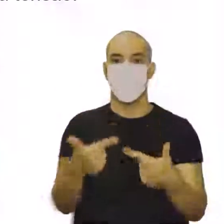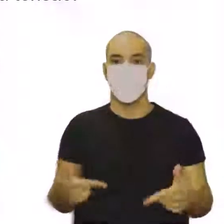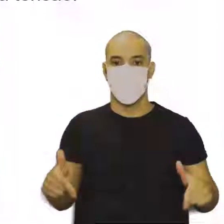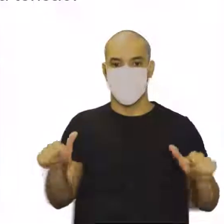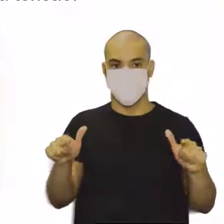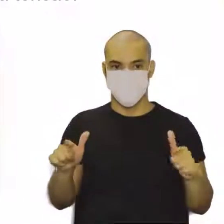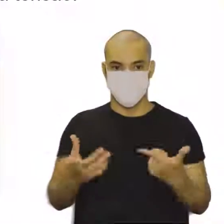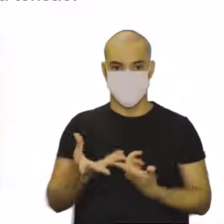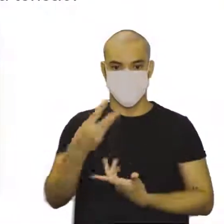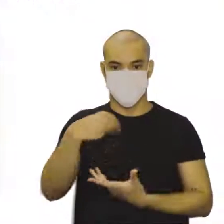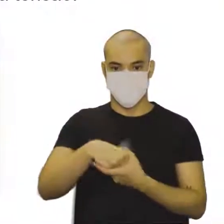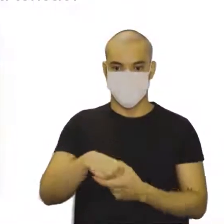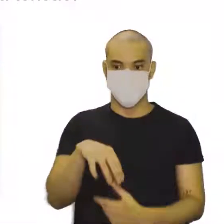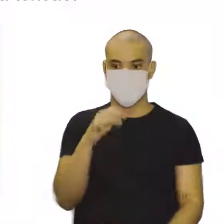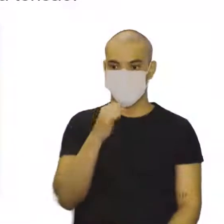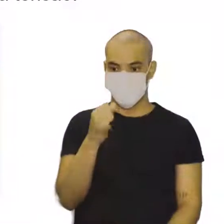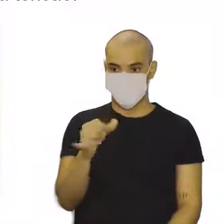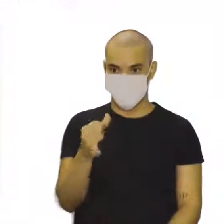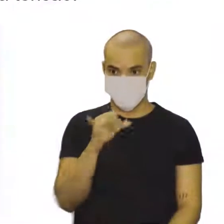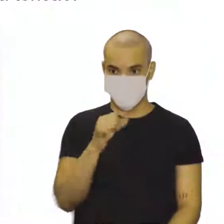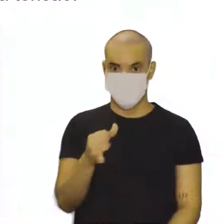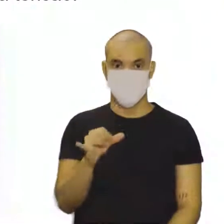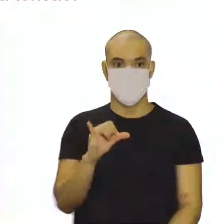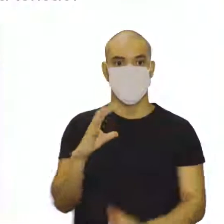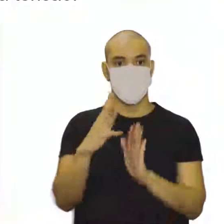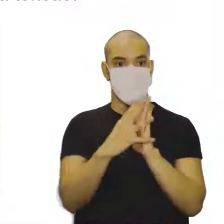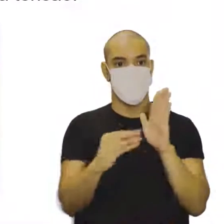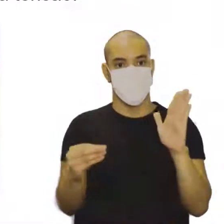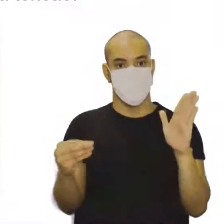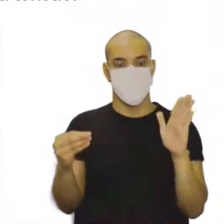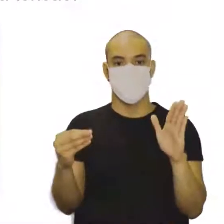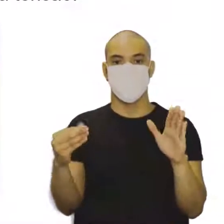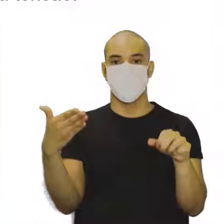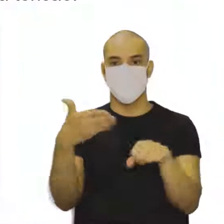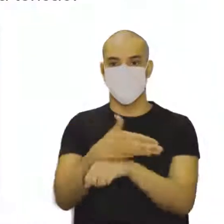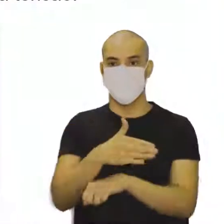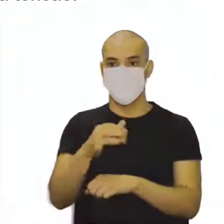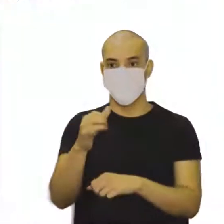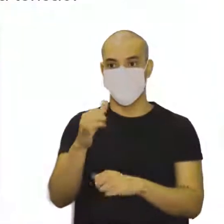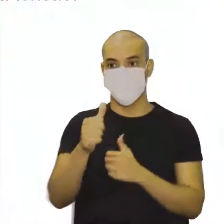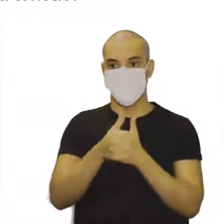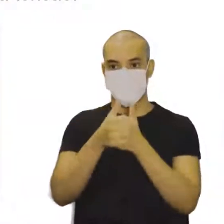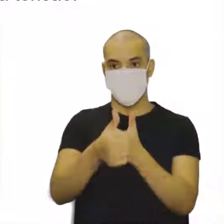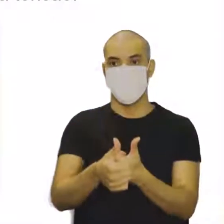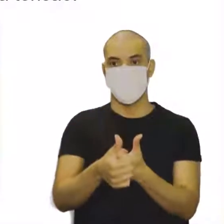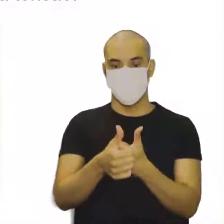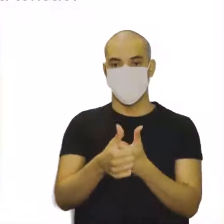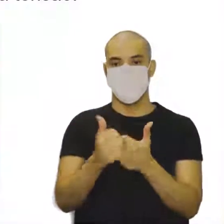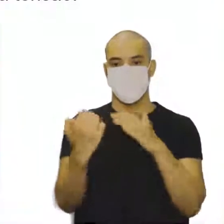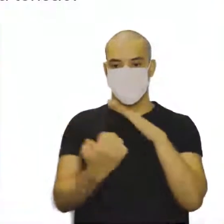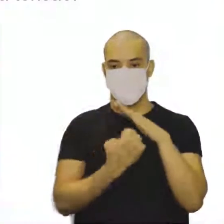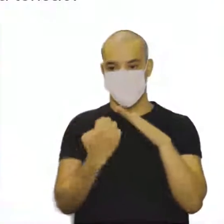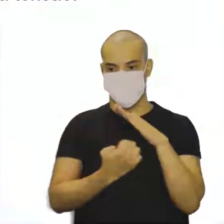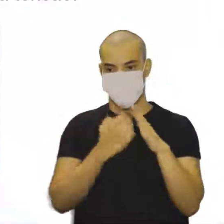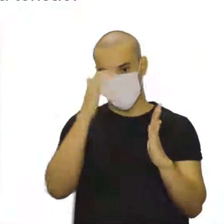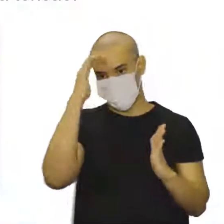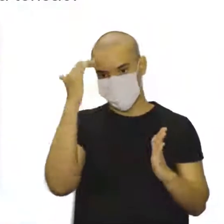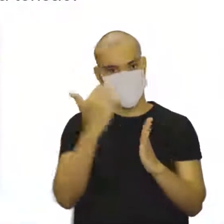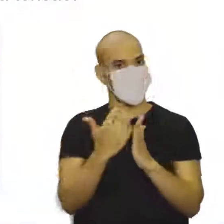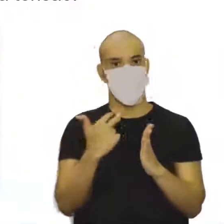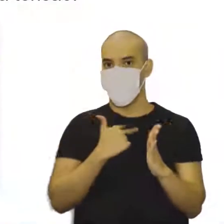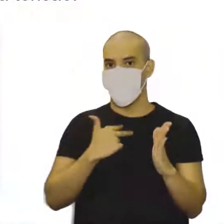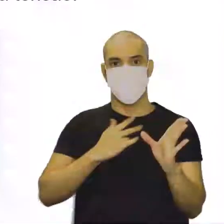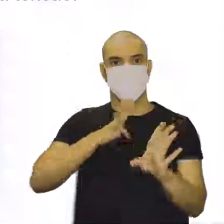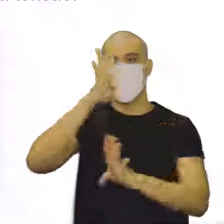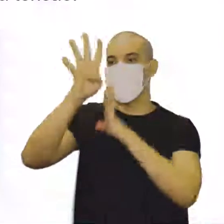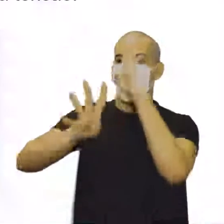da concessionária de energia elétrica no padrão de entrada, conforme a orientação da empresa distribuidora, tá? Não pode se fazer isso de